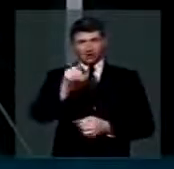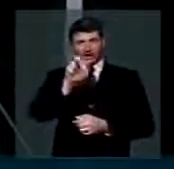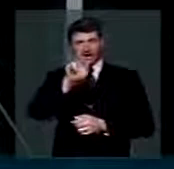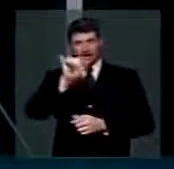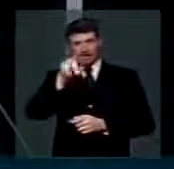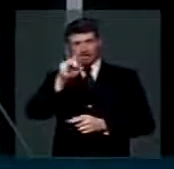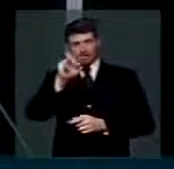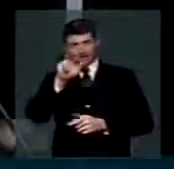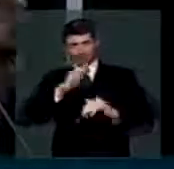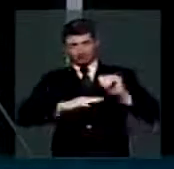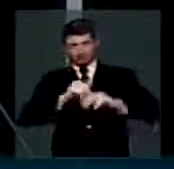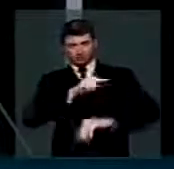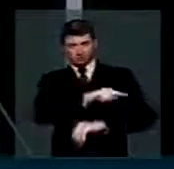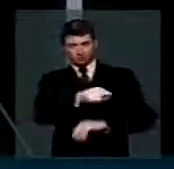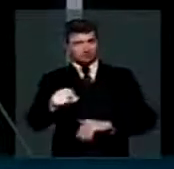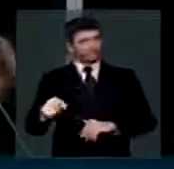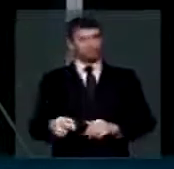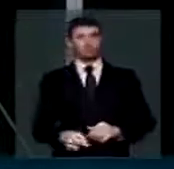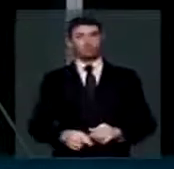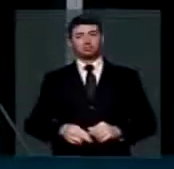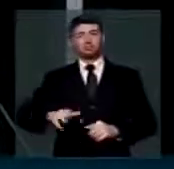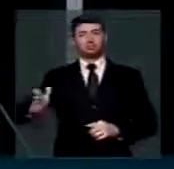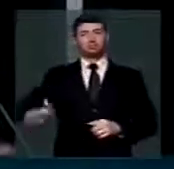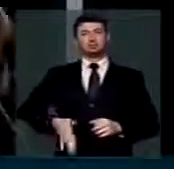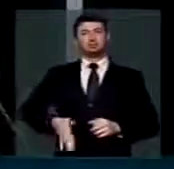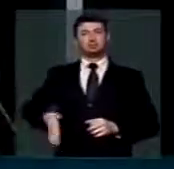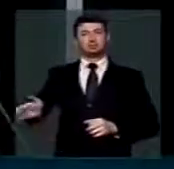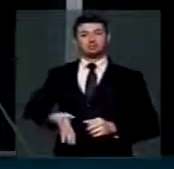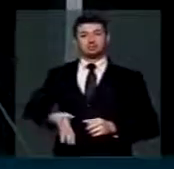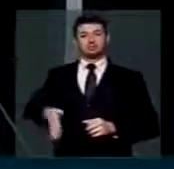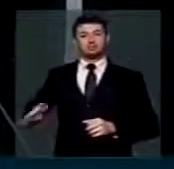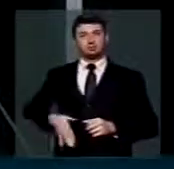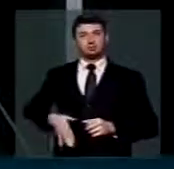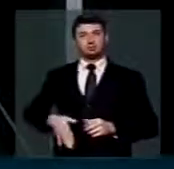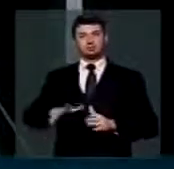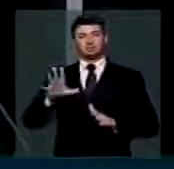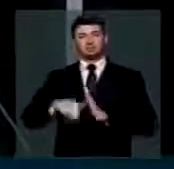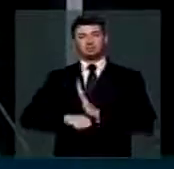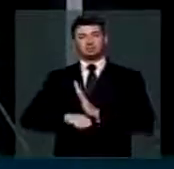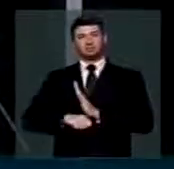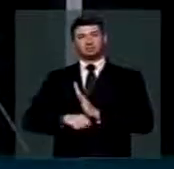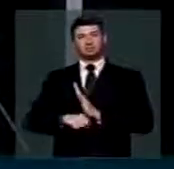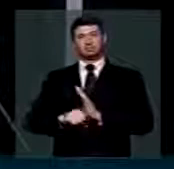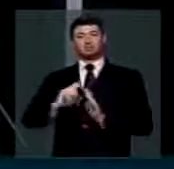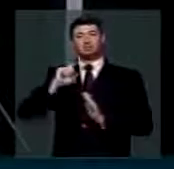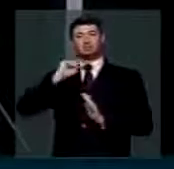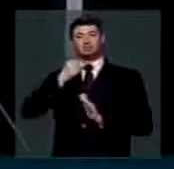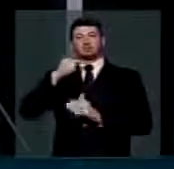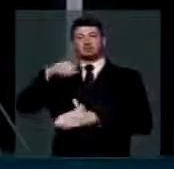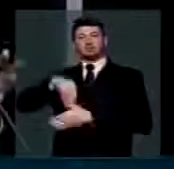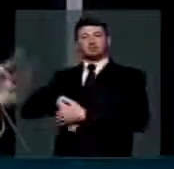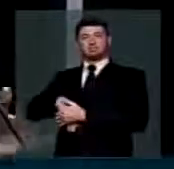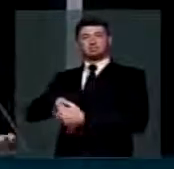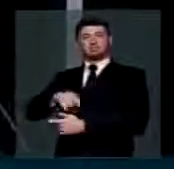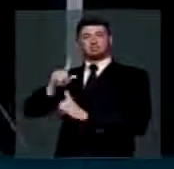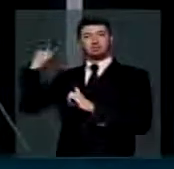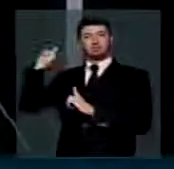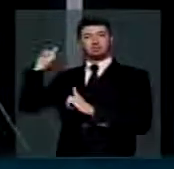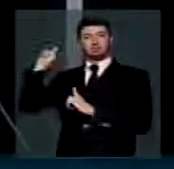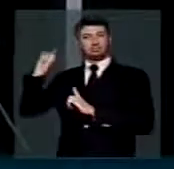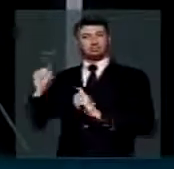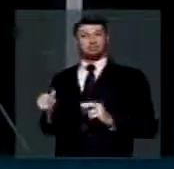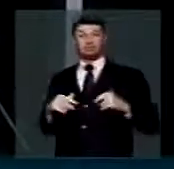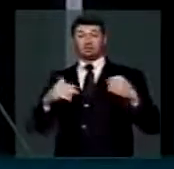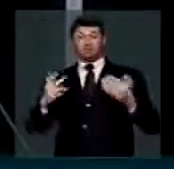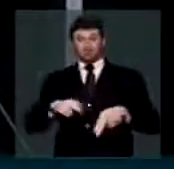Serra Pelada. Foram roubados, desviados, corrompidos. Diante desses